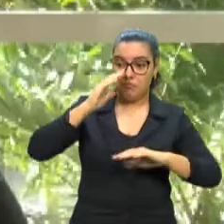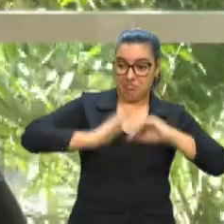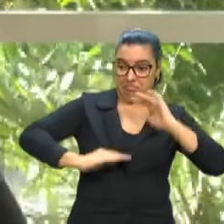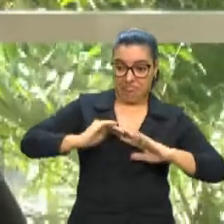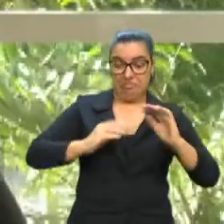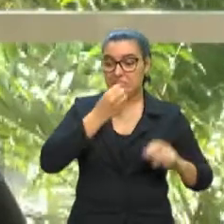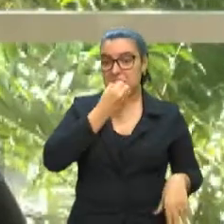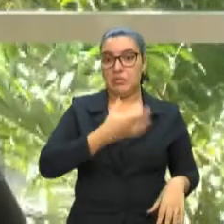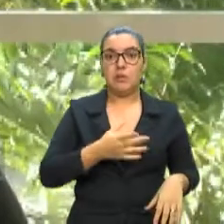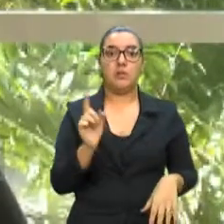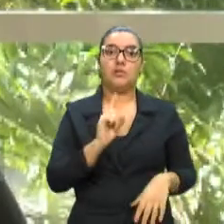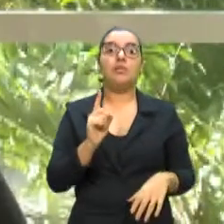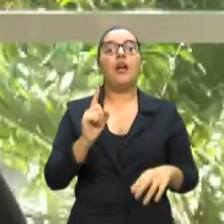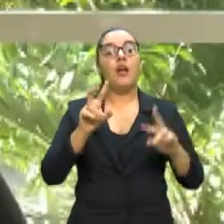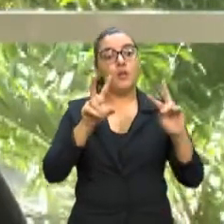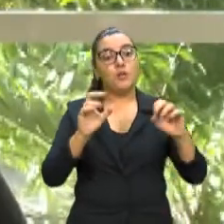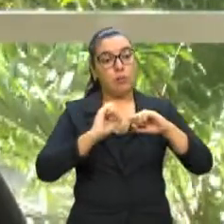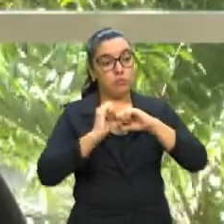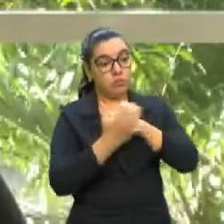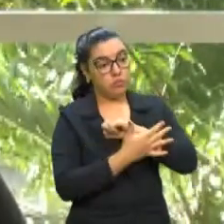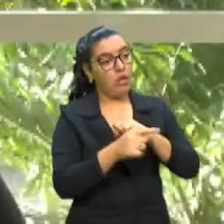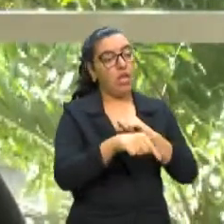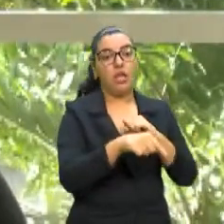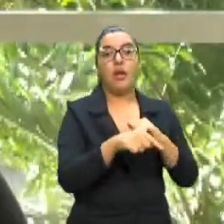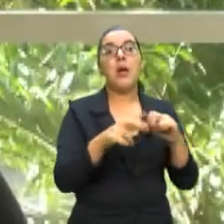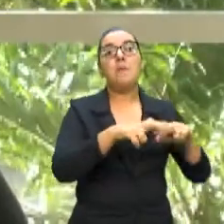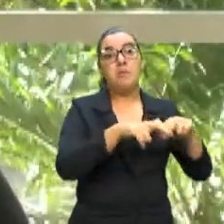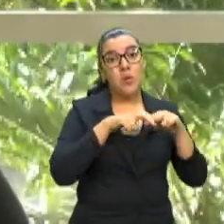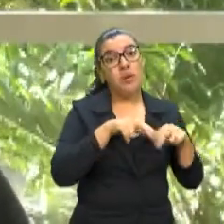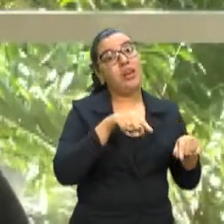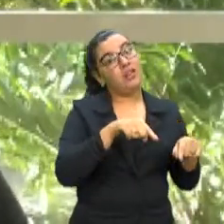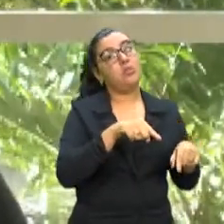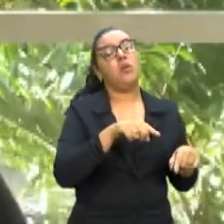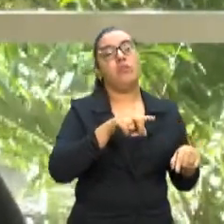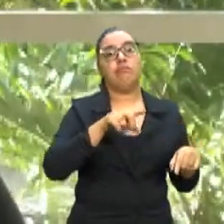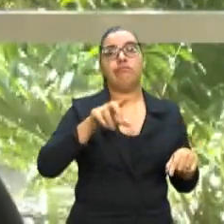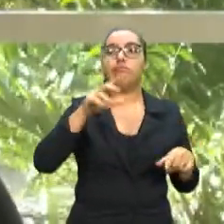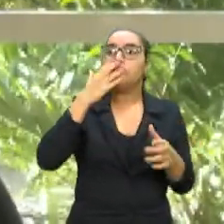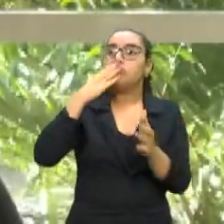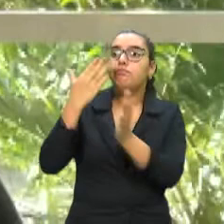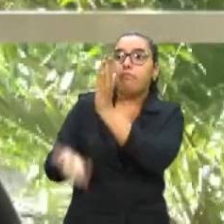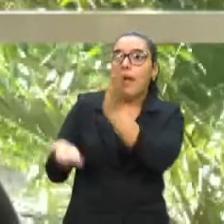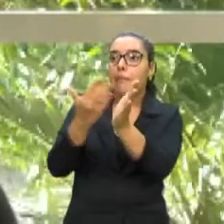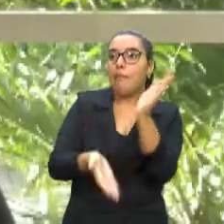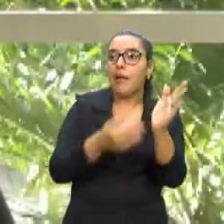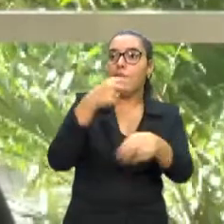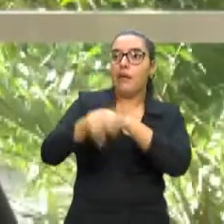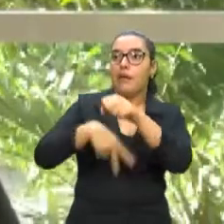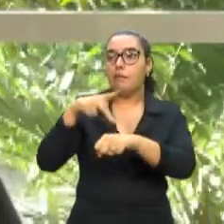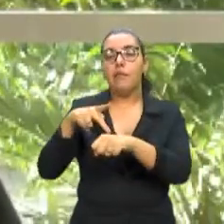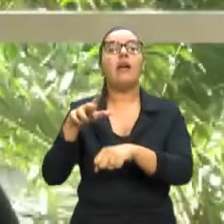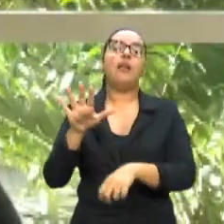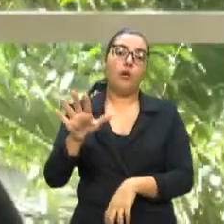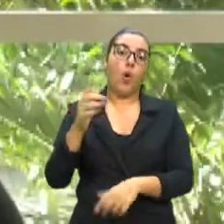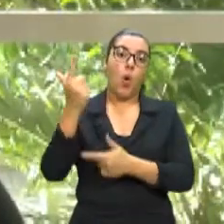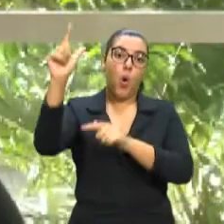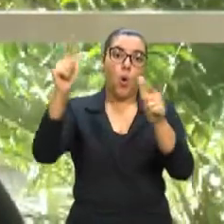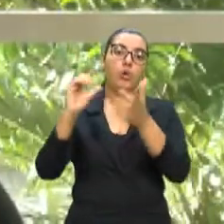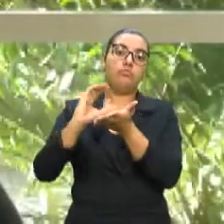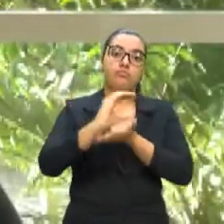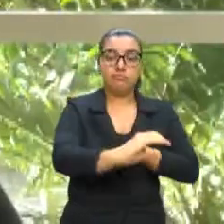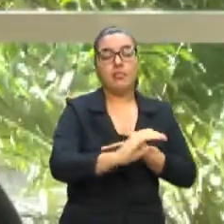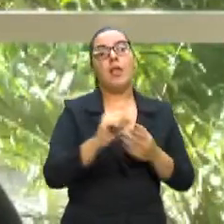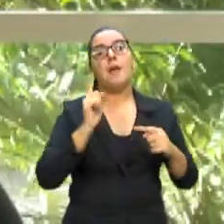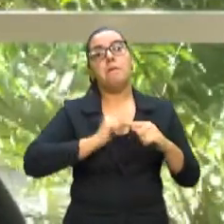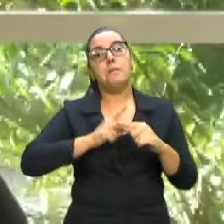vem afugentando os investimentos estrangeiros, seja na área do turismo, seja na área dos investimentos